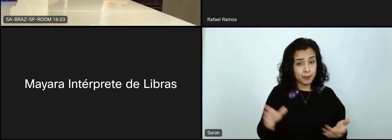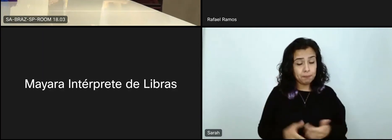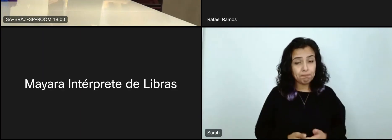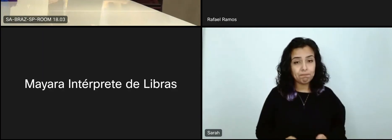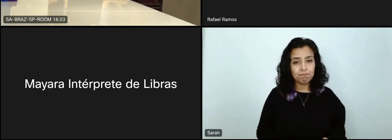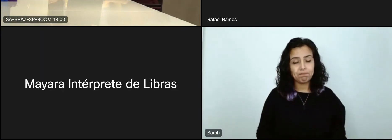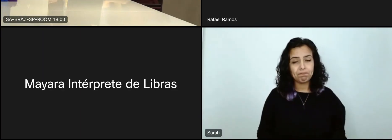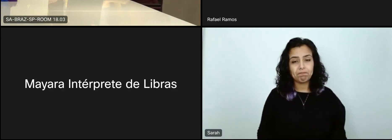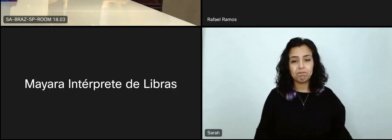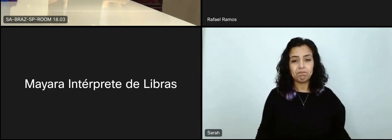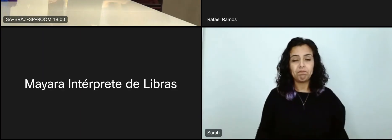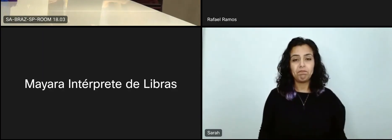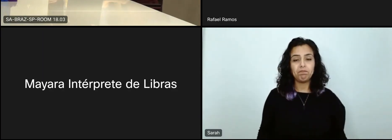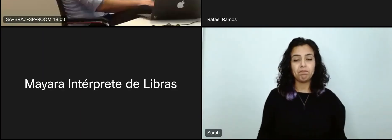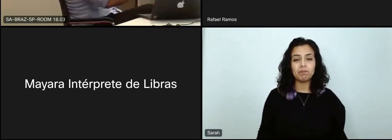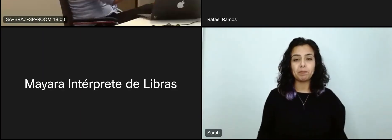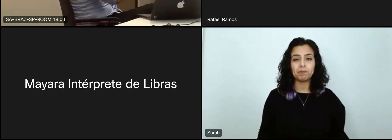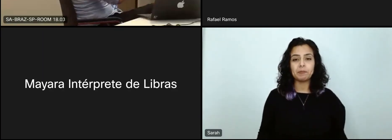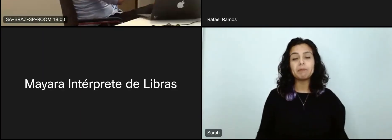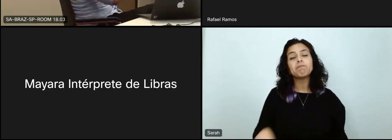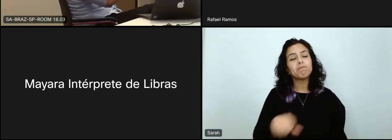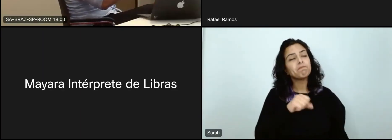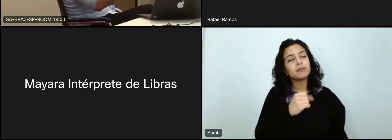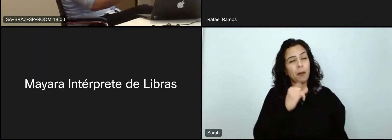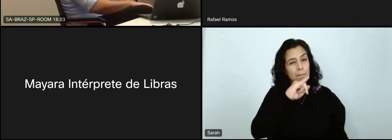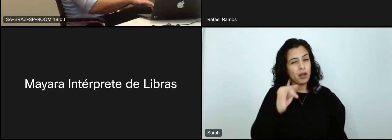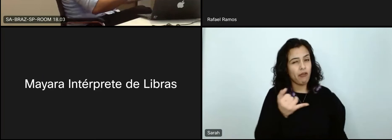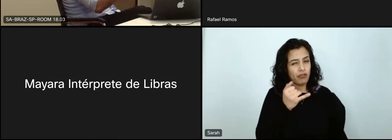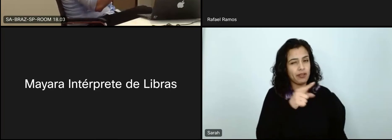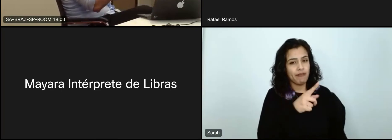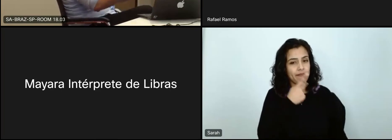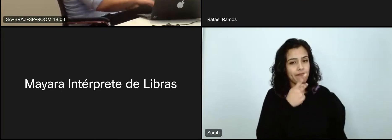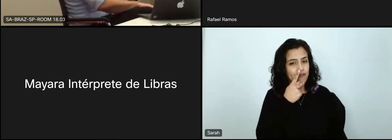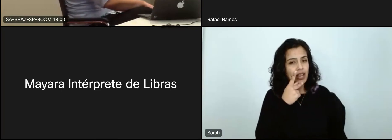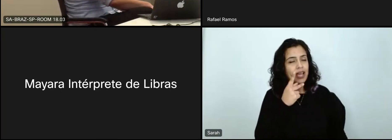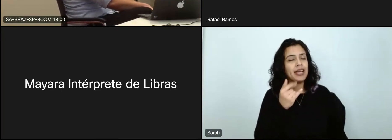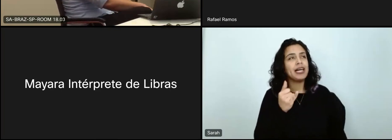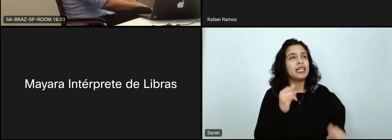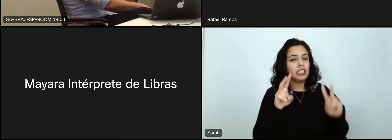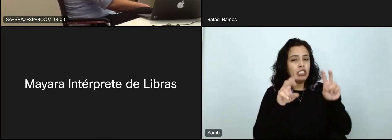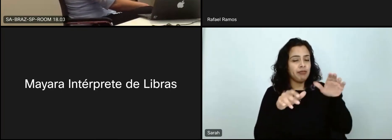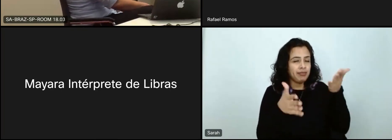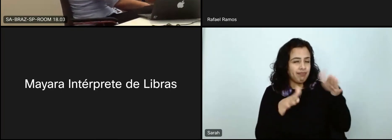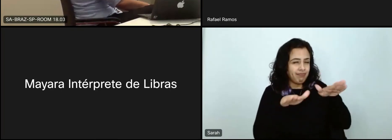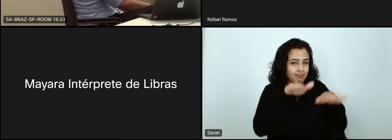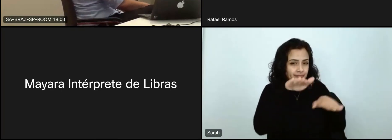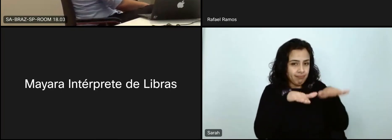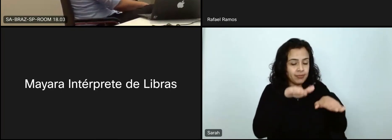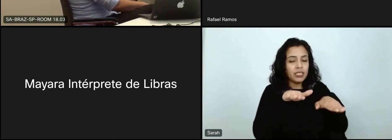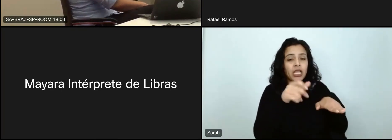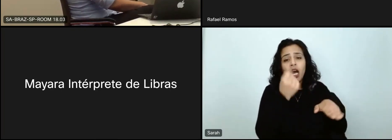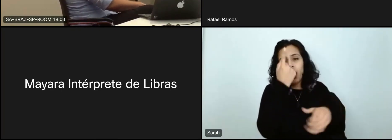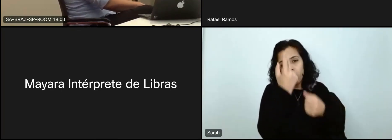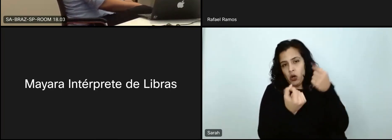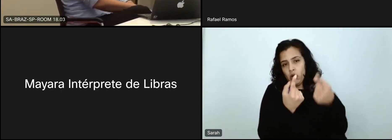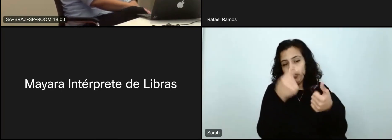aproveitar a sua fala agora do middle management, ali da gestão intermediária, para trazer uns pontos que a gente